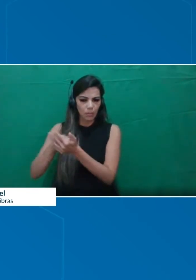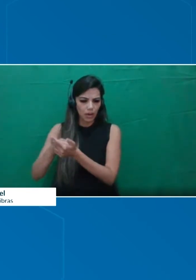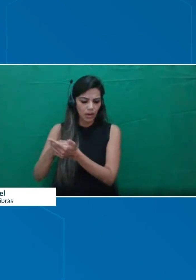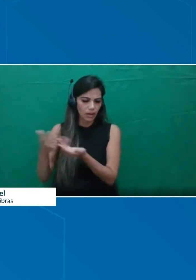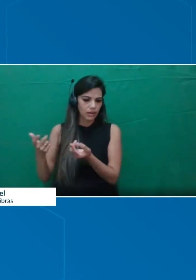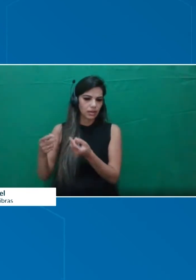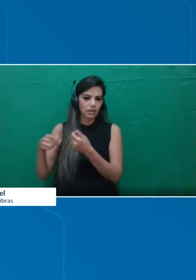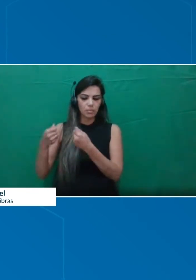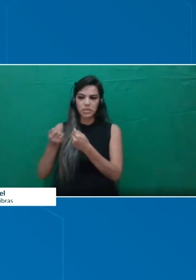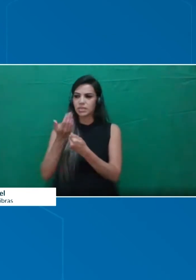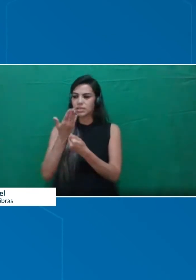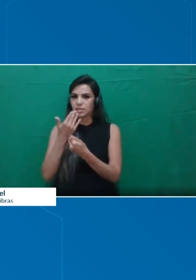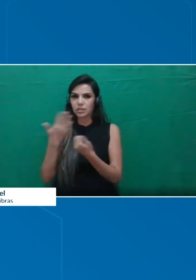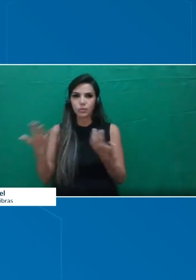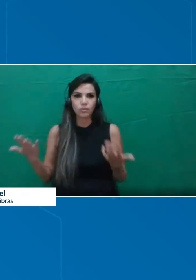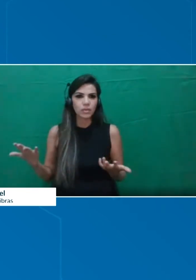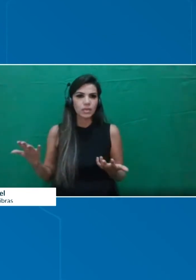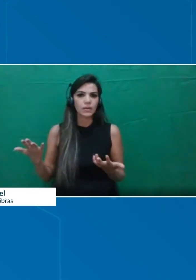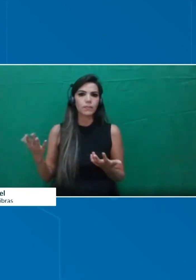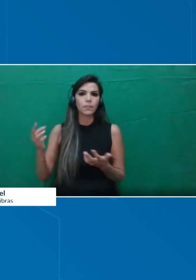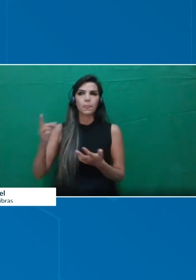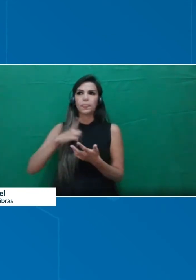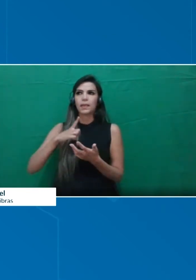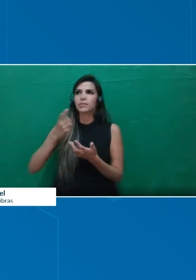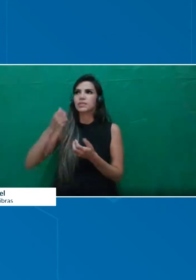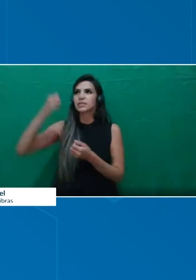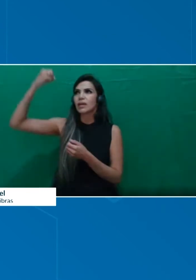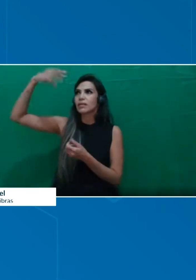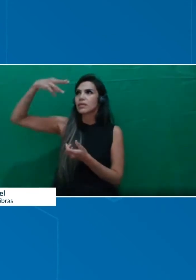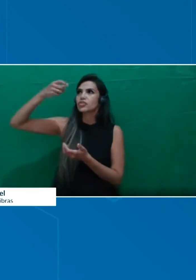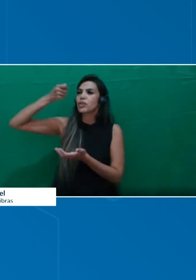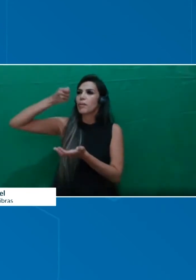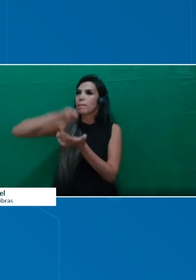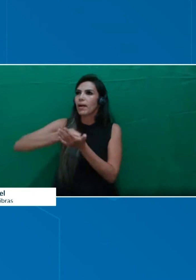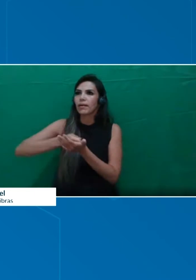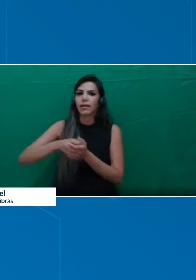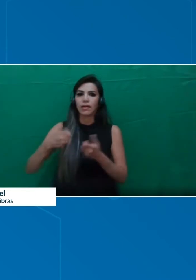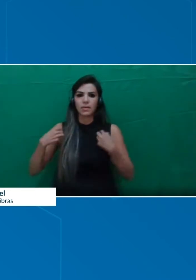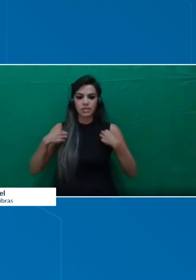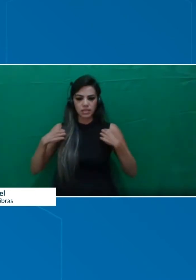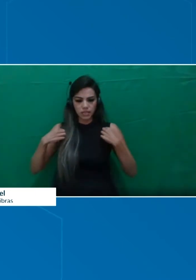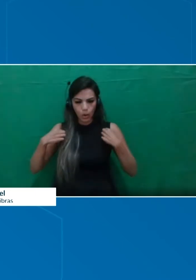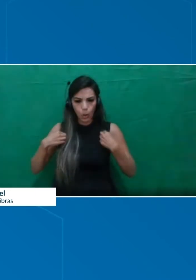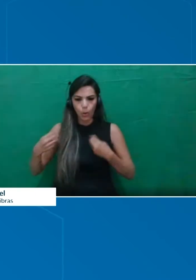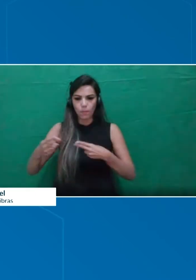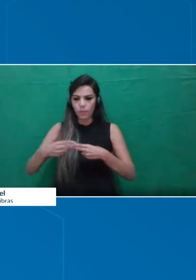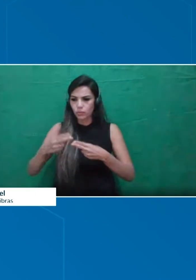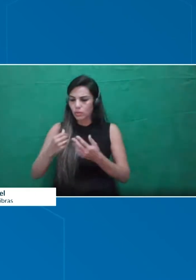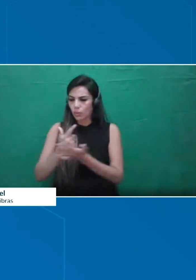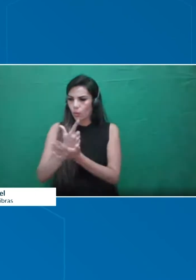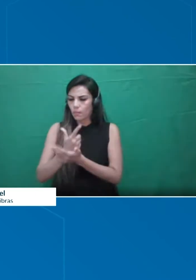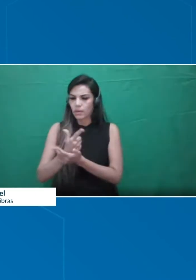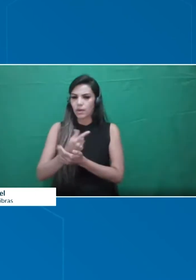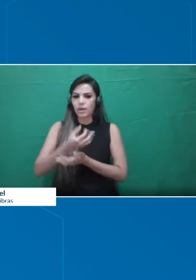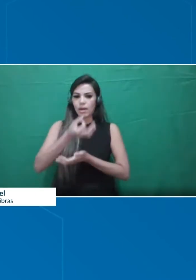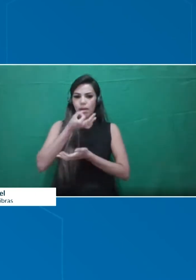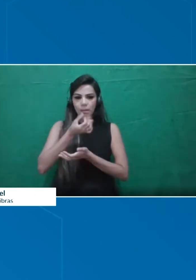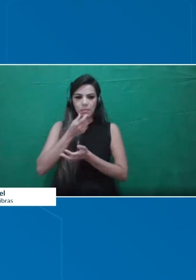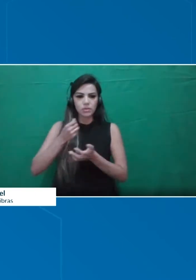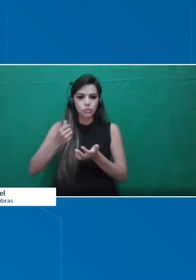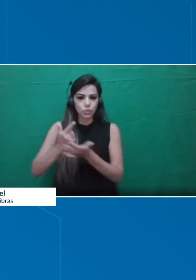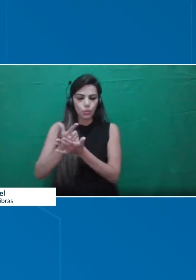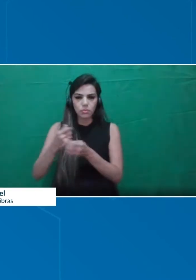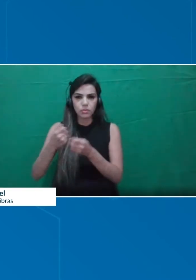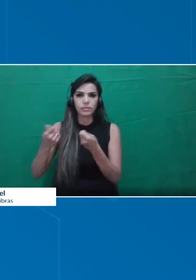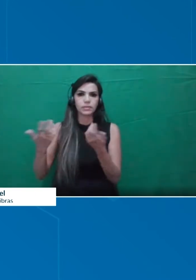alimentar, tem despesa de energia, tem que se vestir, tem que comprar remédio. Imagina qual que